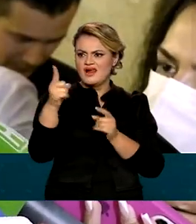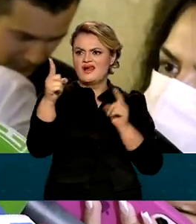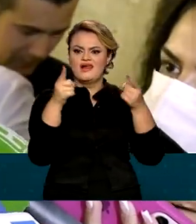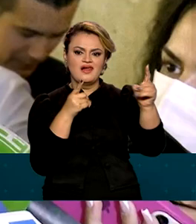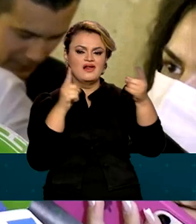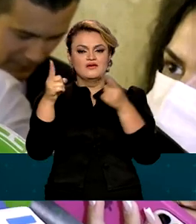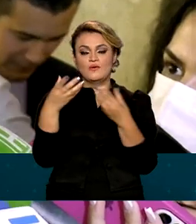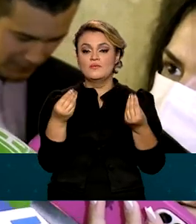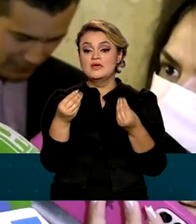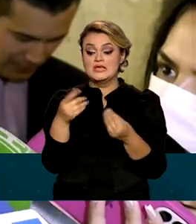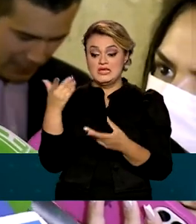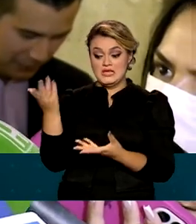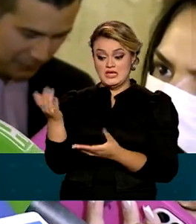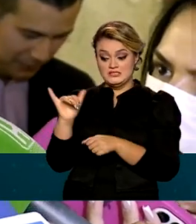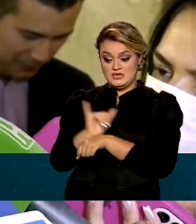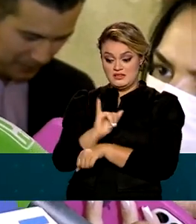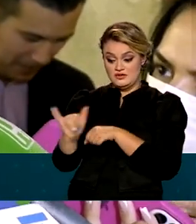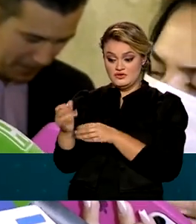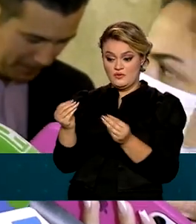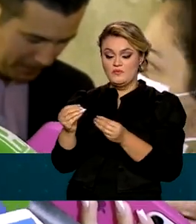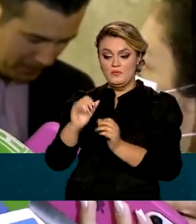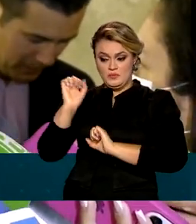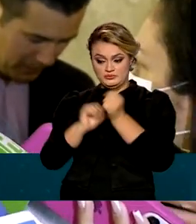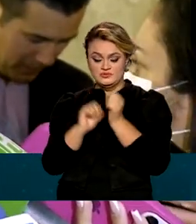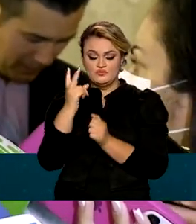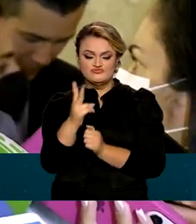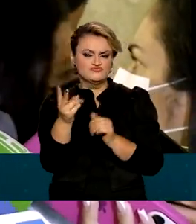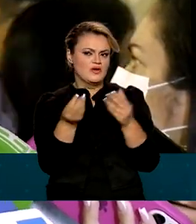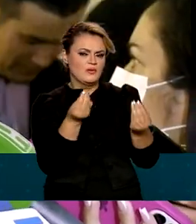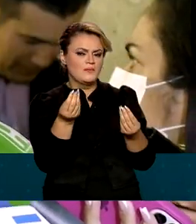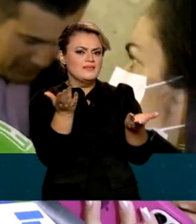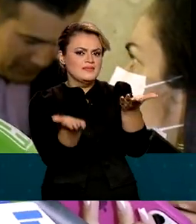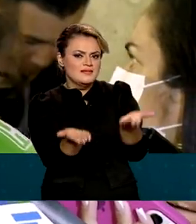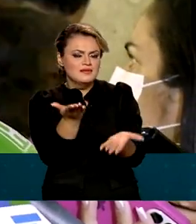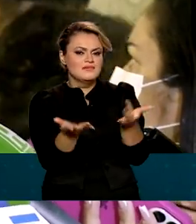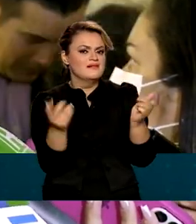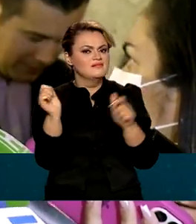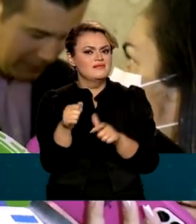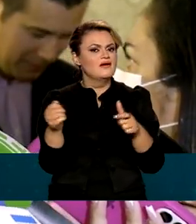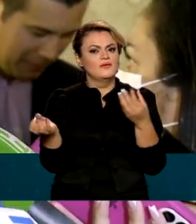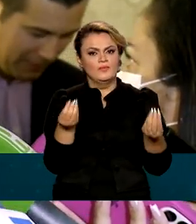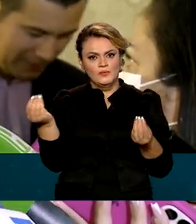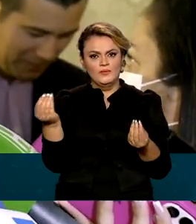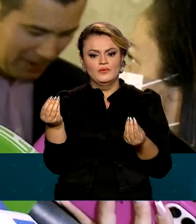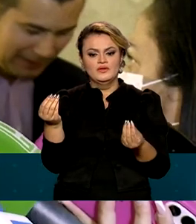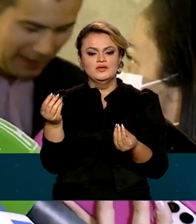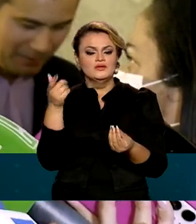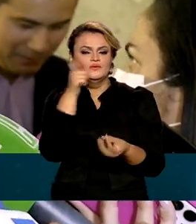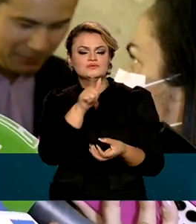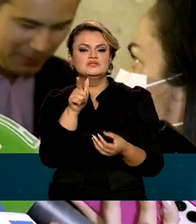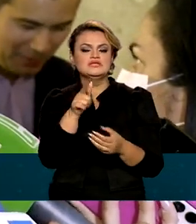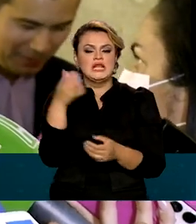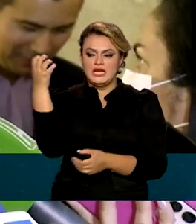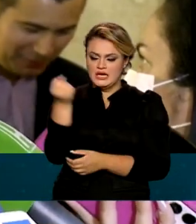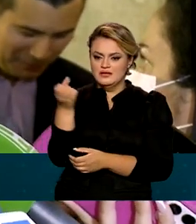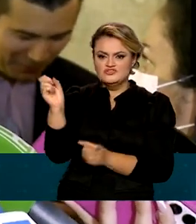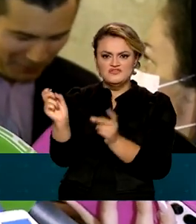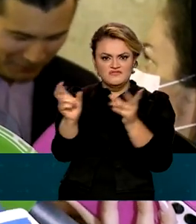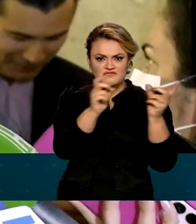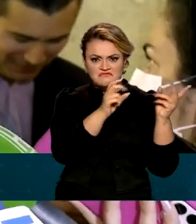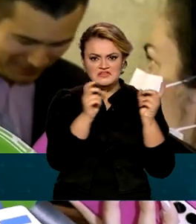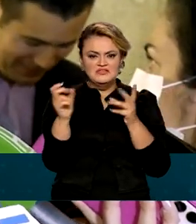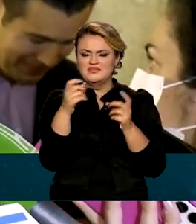manter isso, como manter a classe produtora equilibrada, tendo condições de colocar esse leite, esses produtos